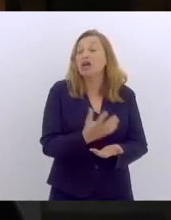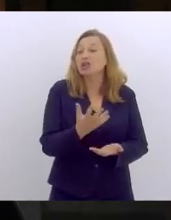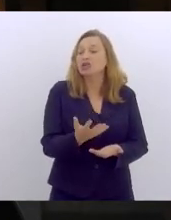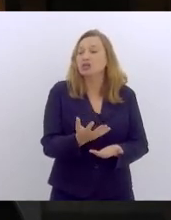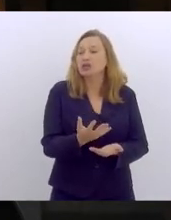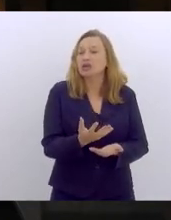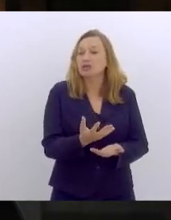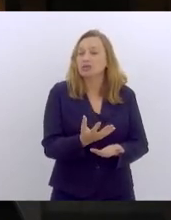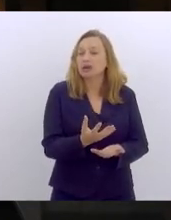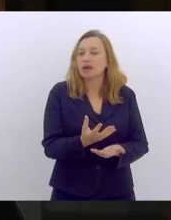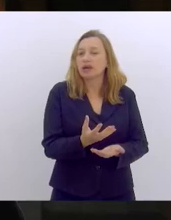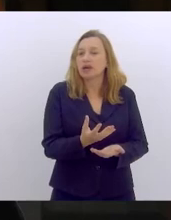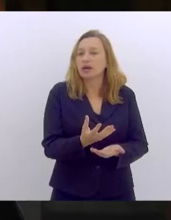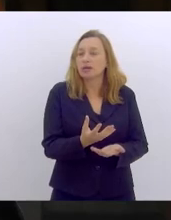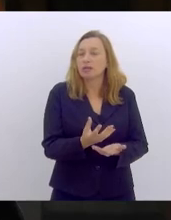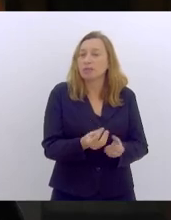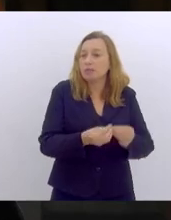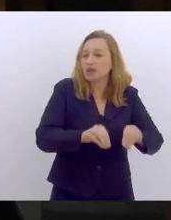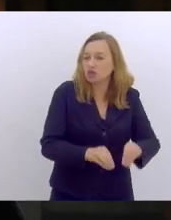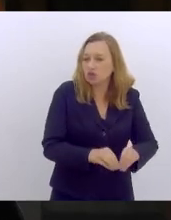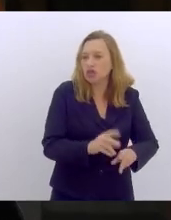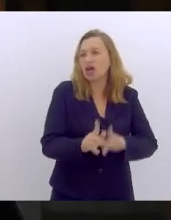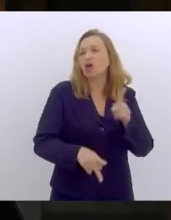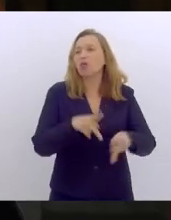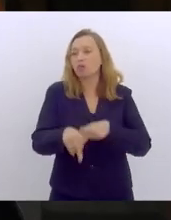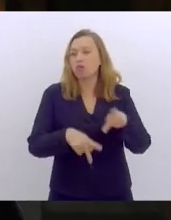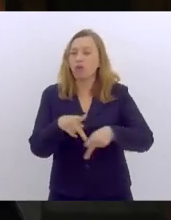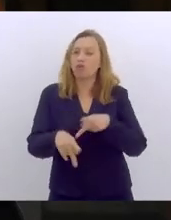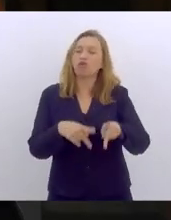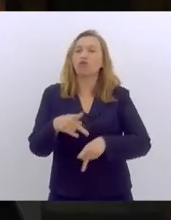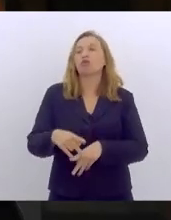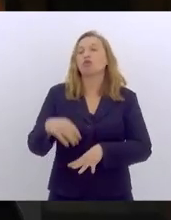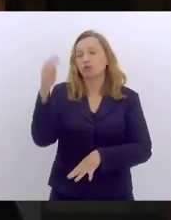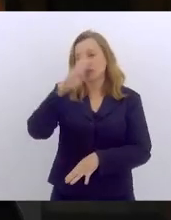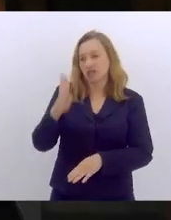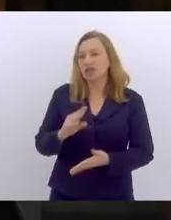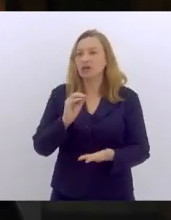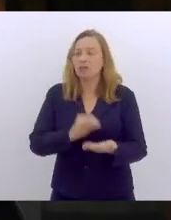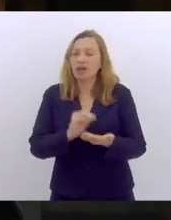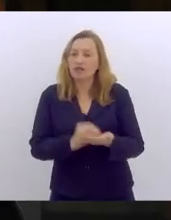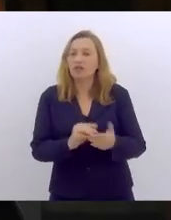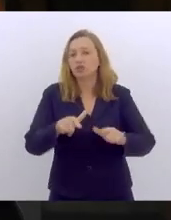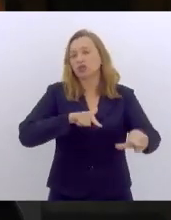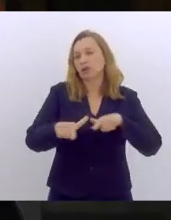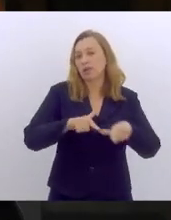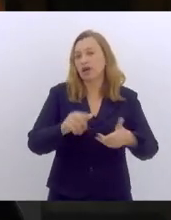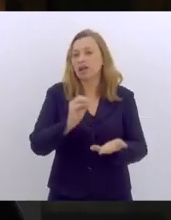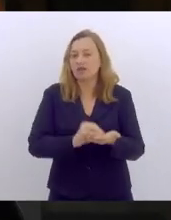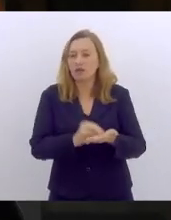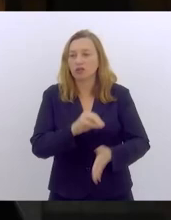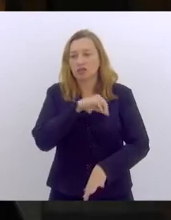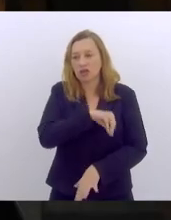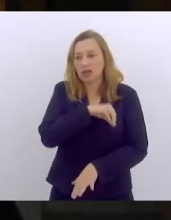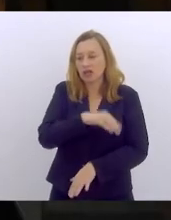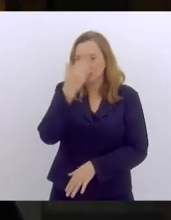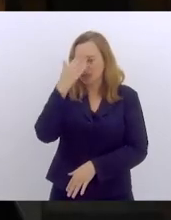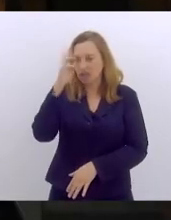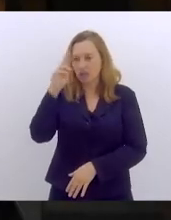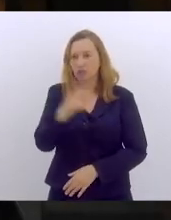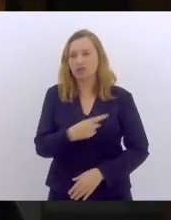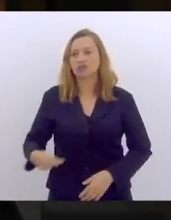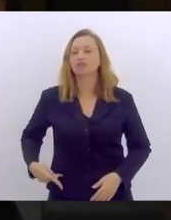a grande maioria do povo brasileiro, pela falta de emprego, pela falta de renda. Muito obrigado, senhora